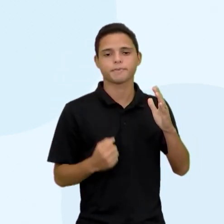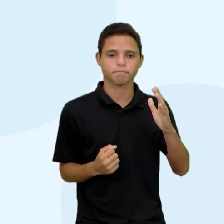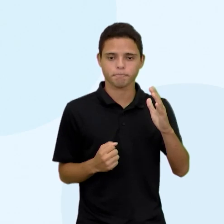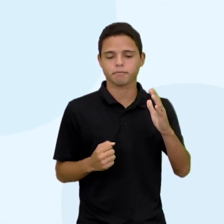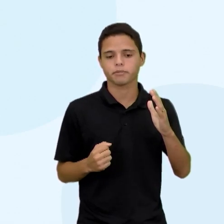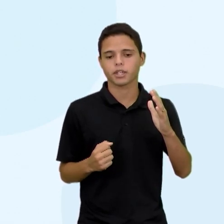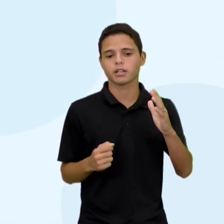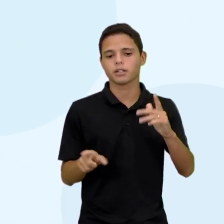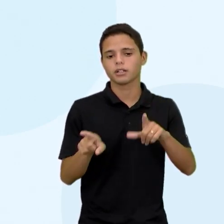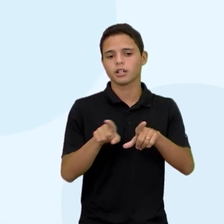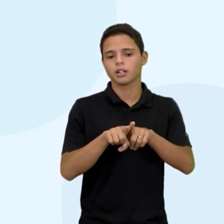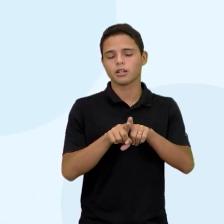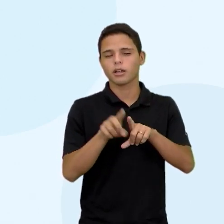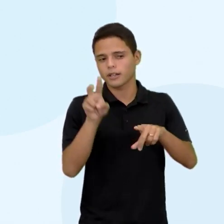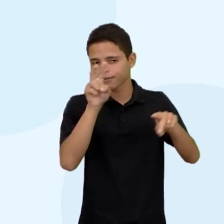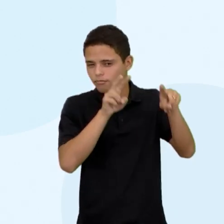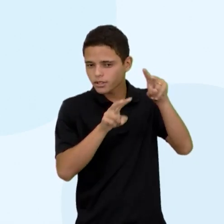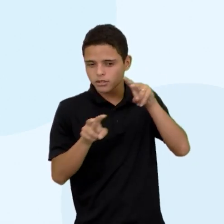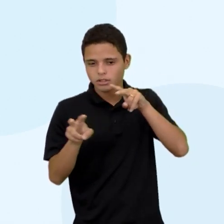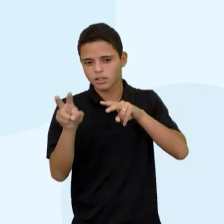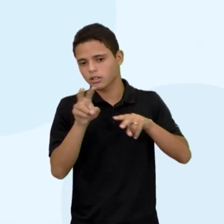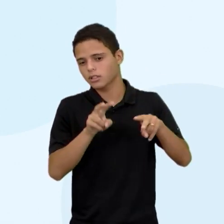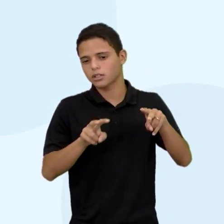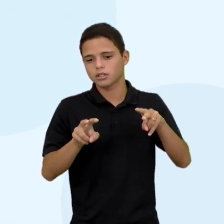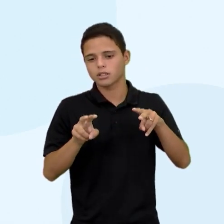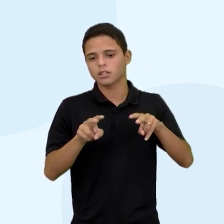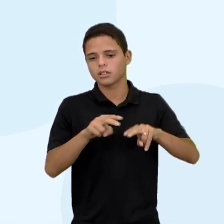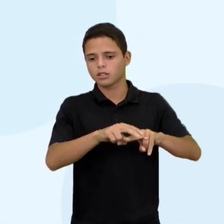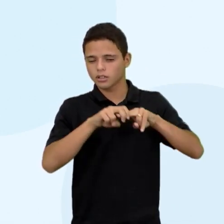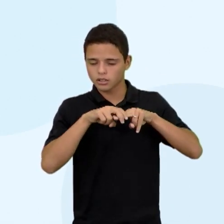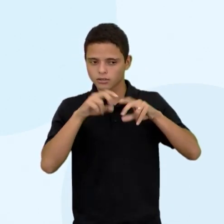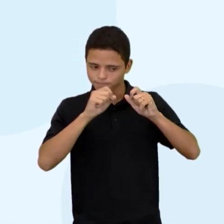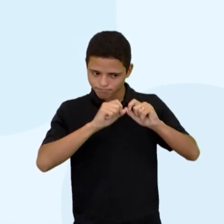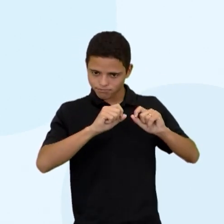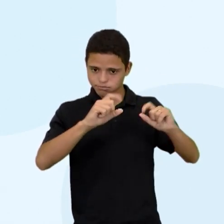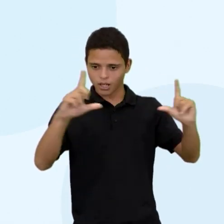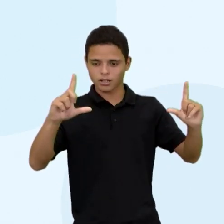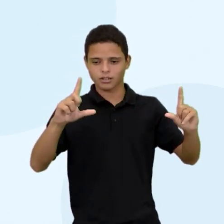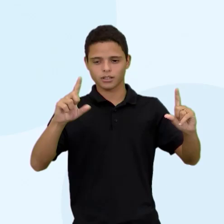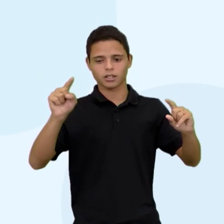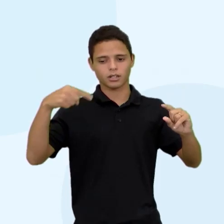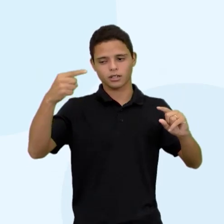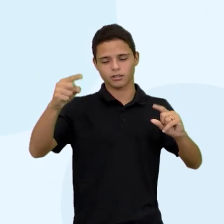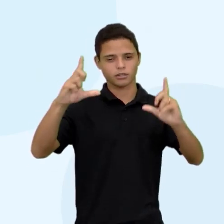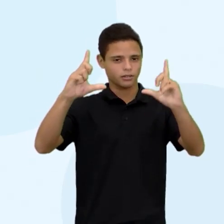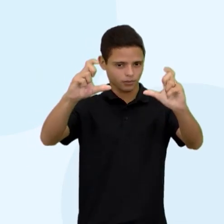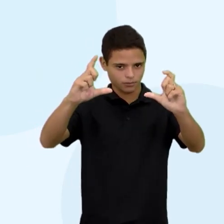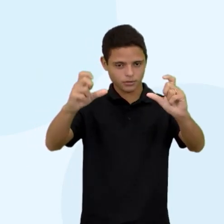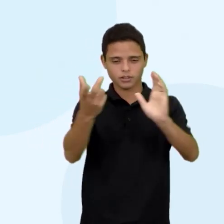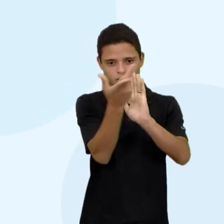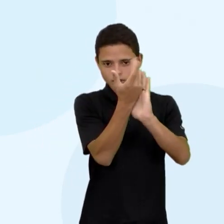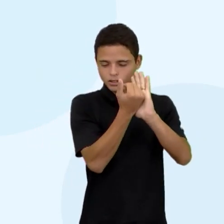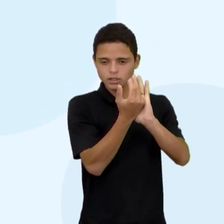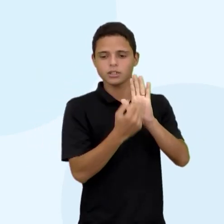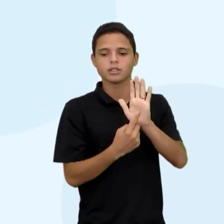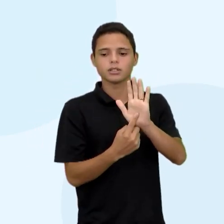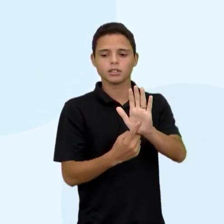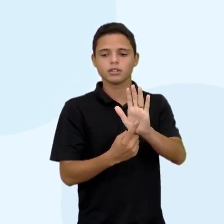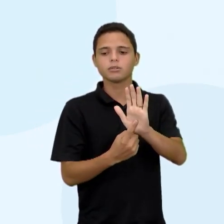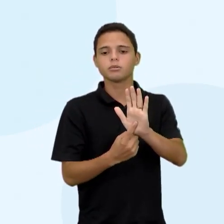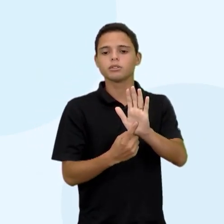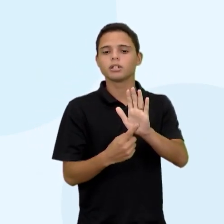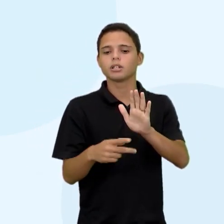vem comprometida também, por isso a ampliação, vocês vão ver na outra foto, que está aqui, usando